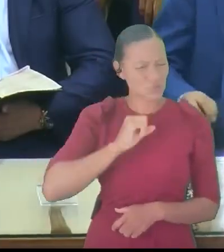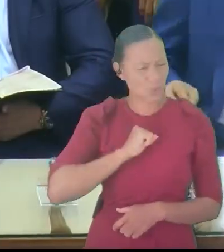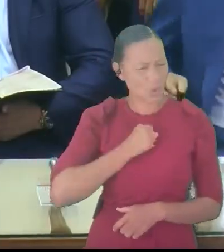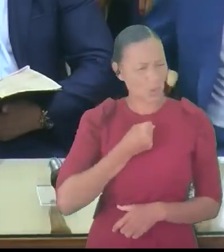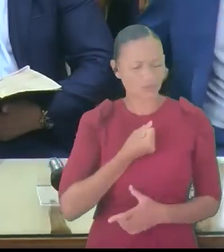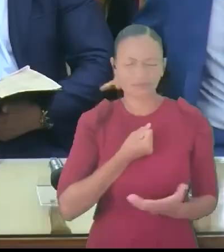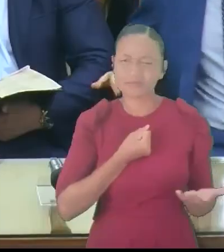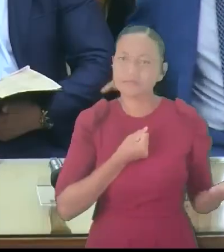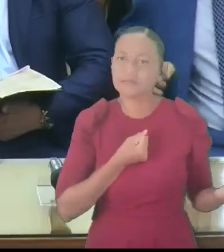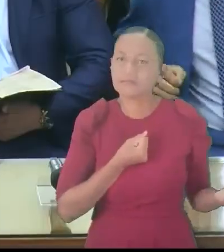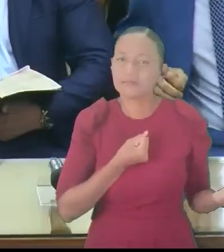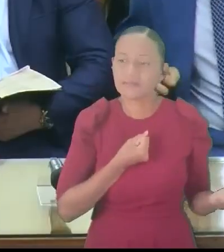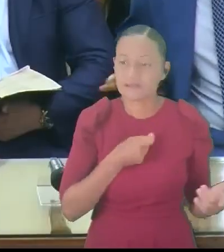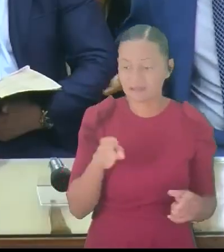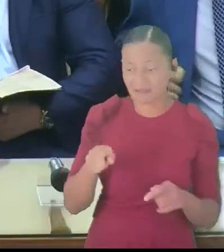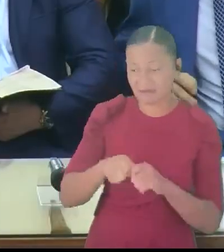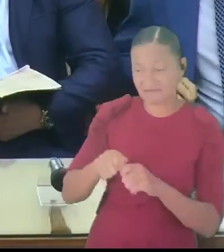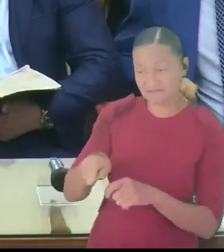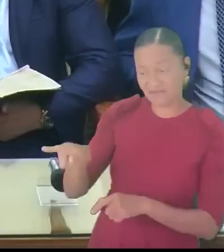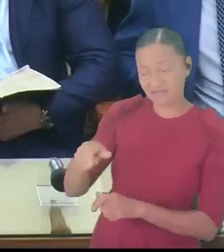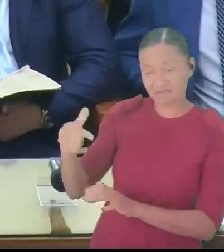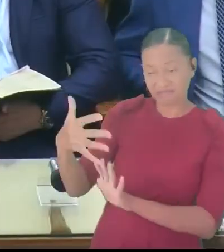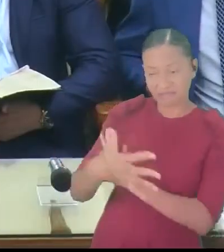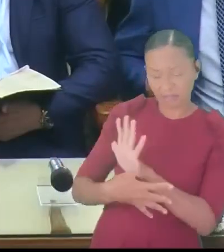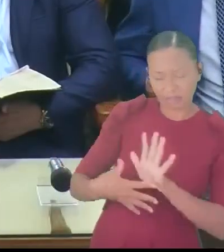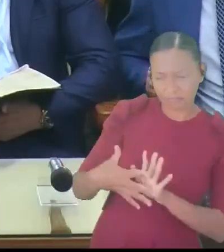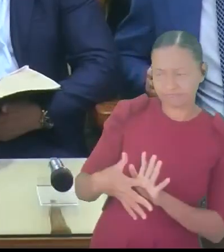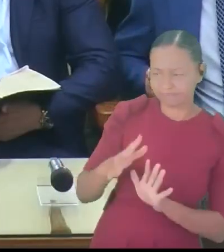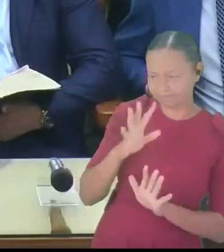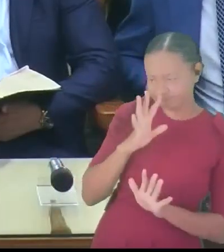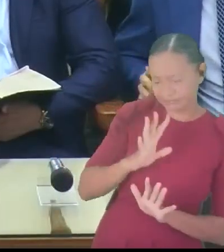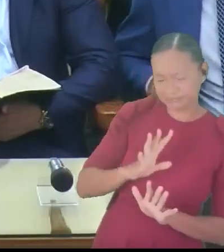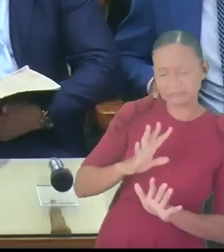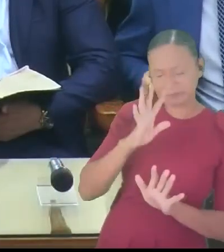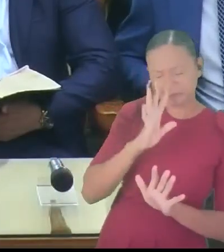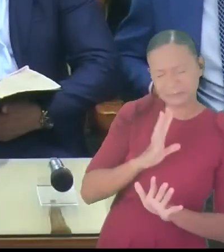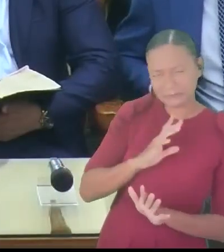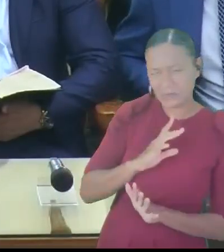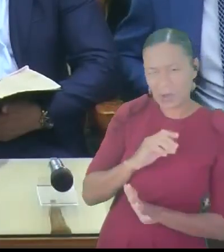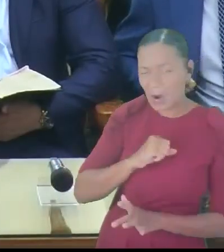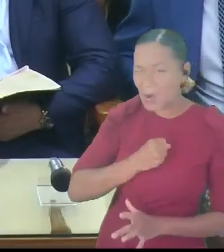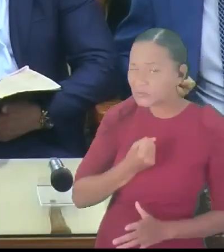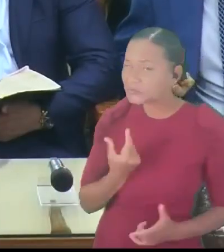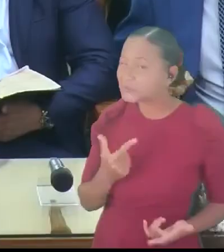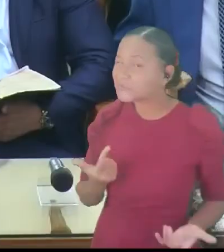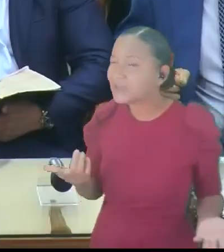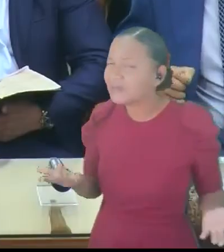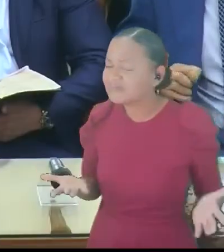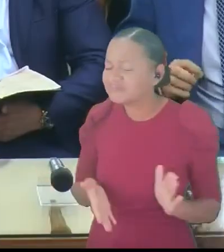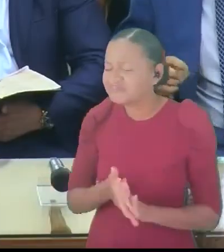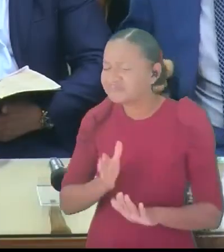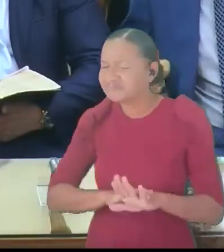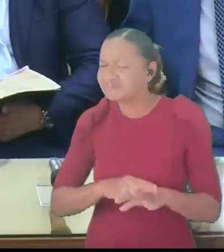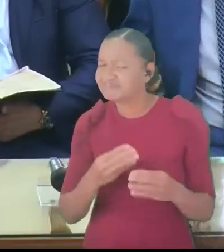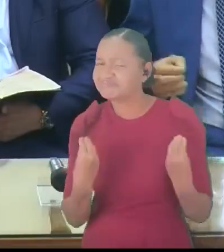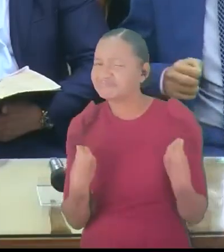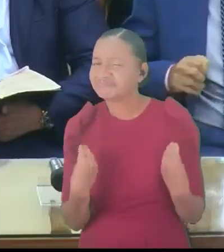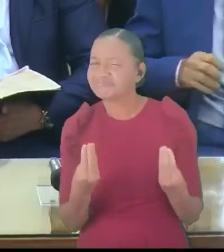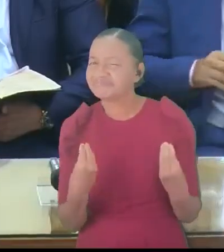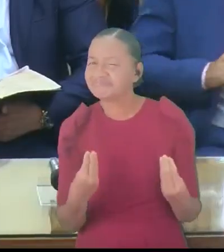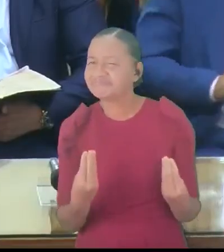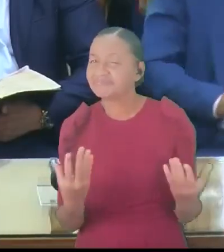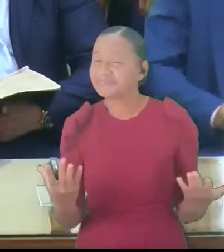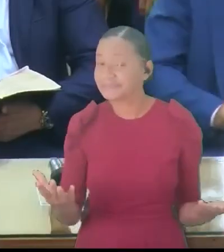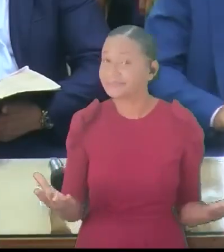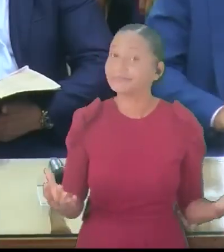Agora, o que eles fazem e o que eles dizem não é discurso de ódio. Não é discurso de ódio. Então, meus amados irmãos,